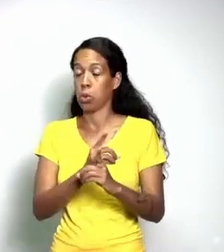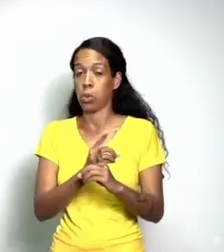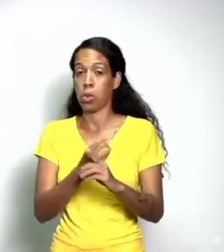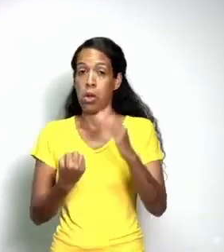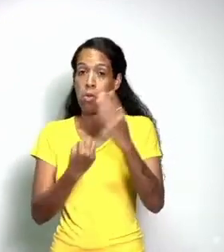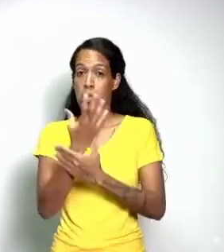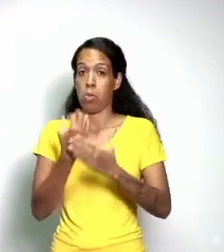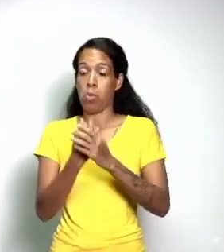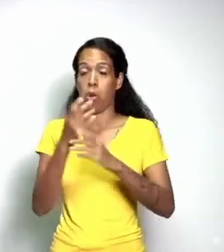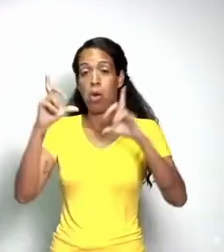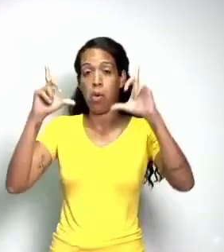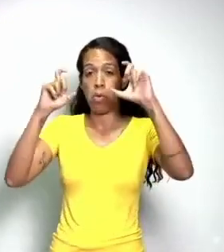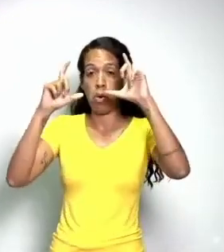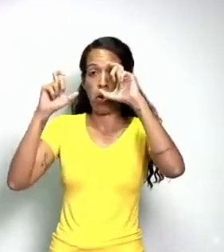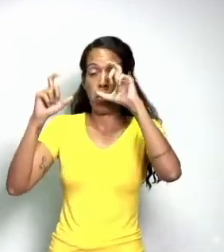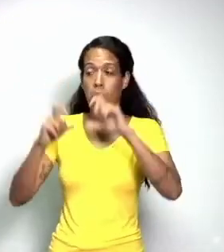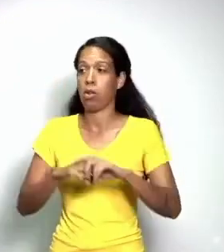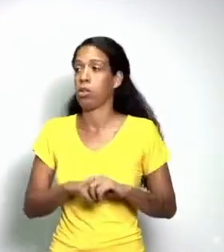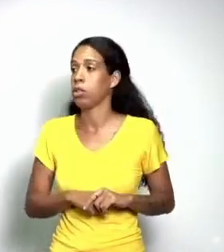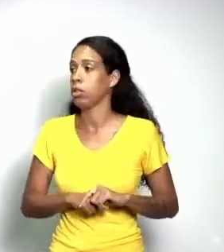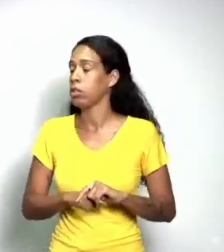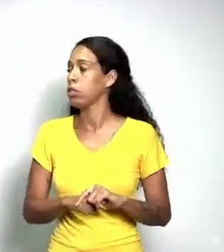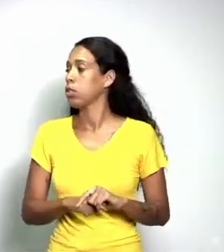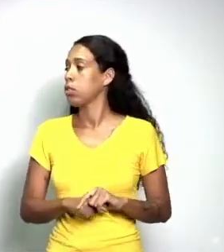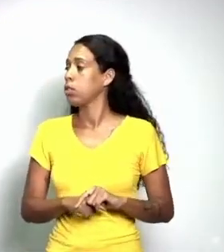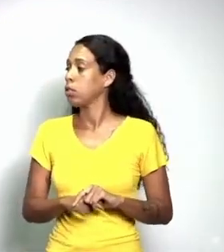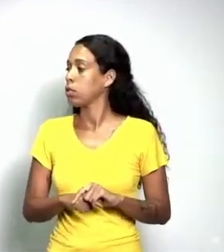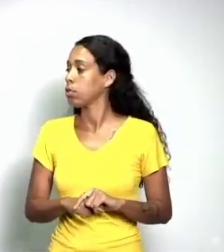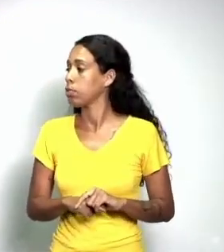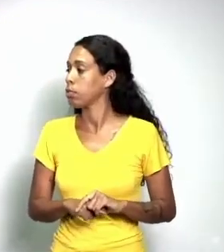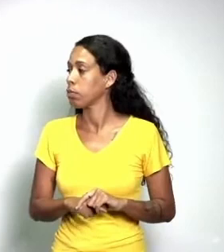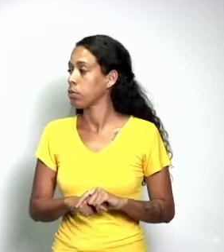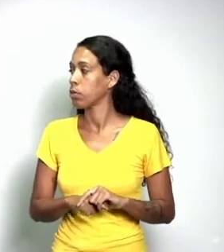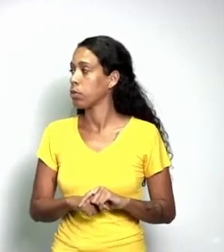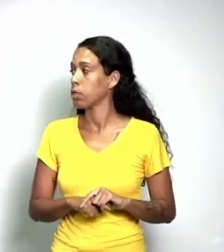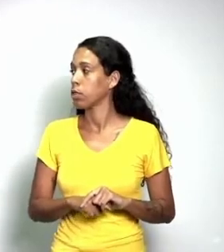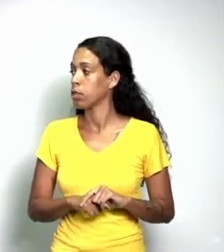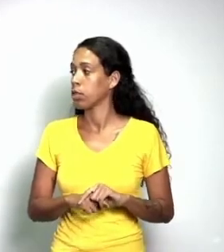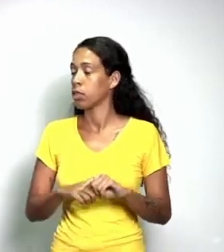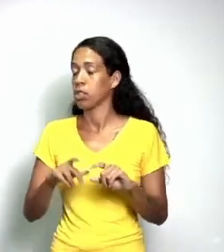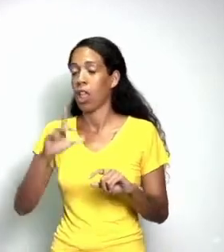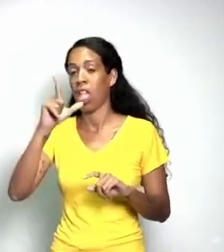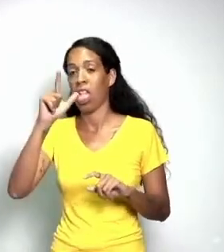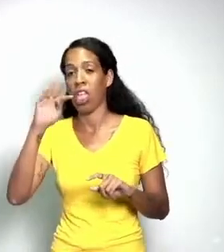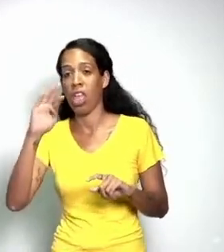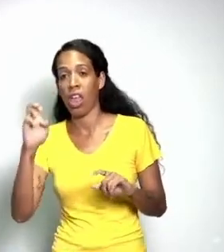em fotos assim de making-off, de produções maiores, identificação de lente,